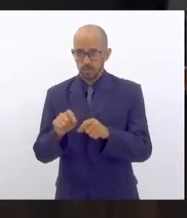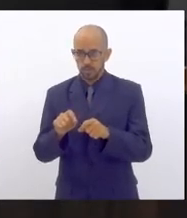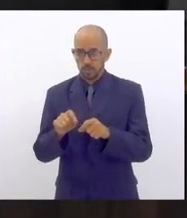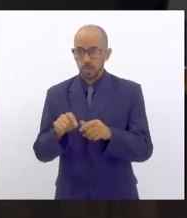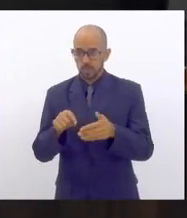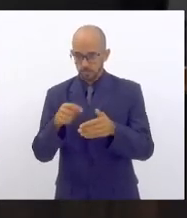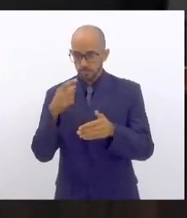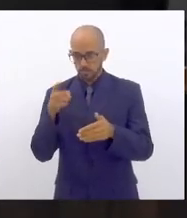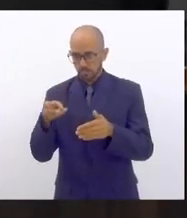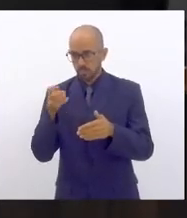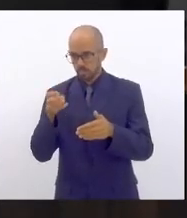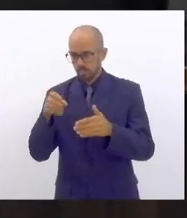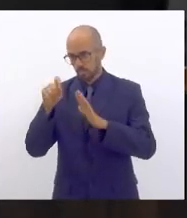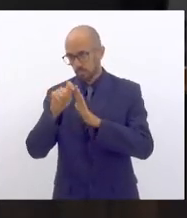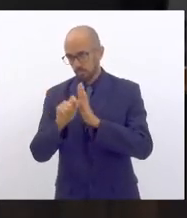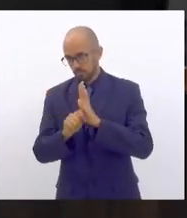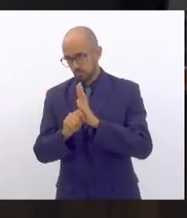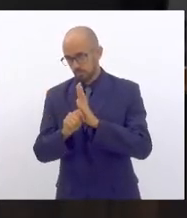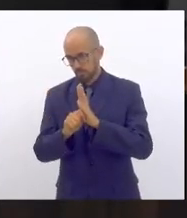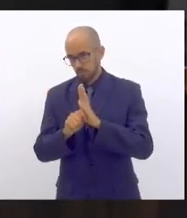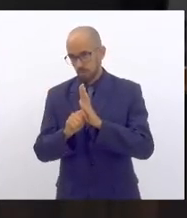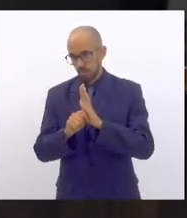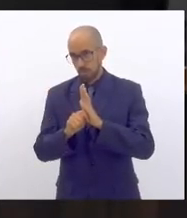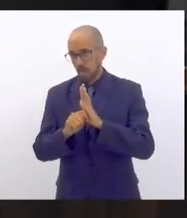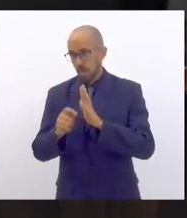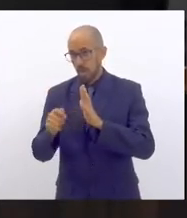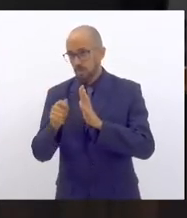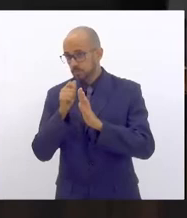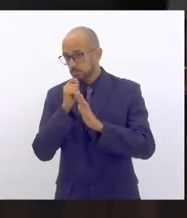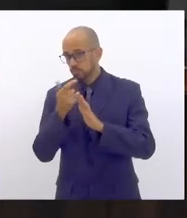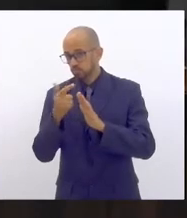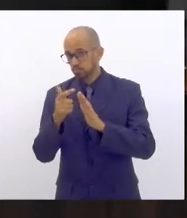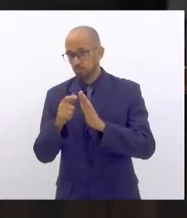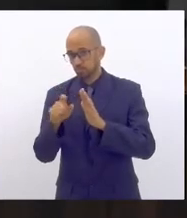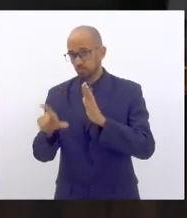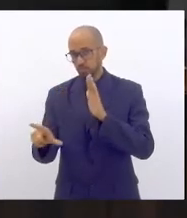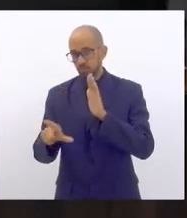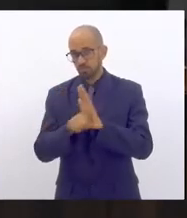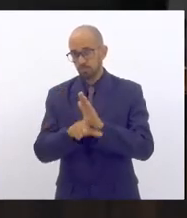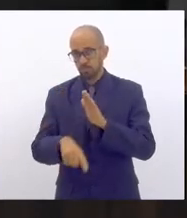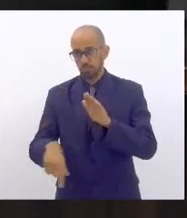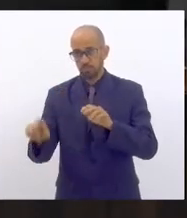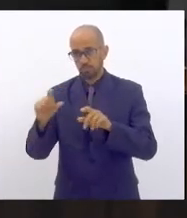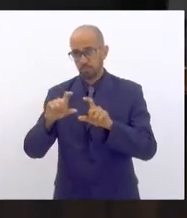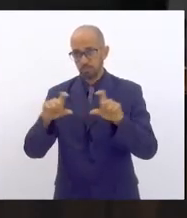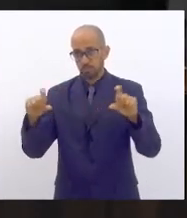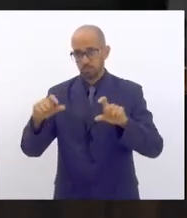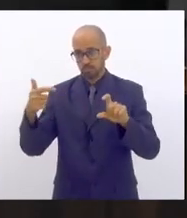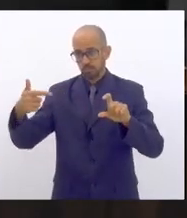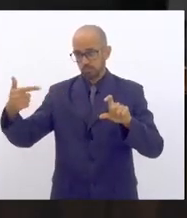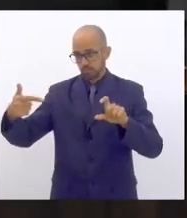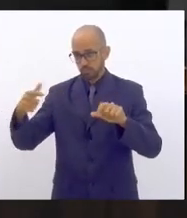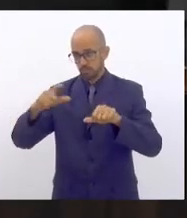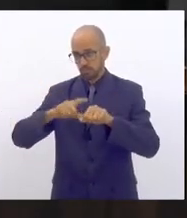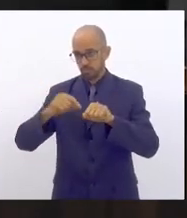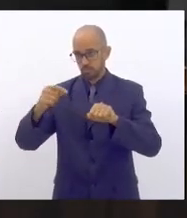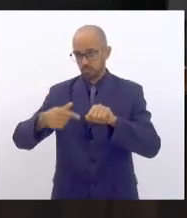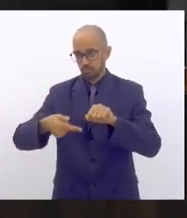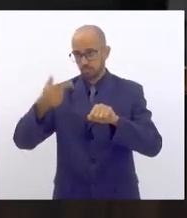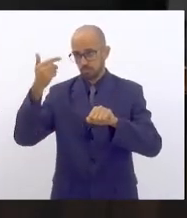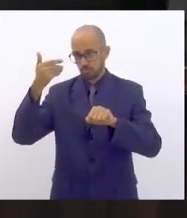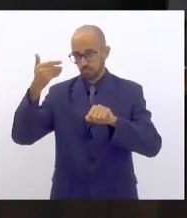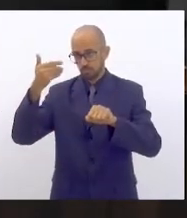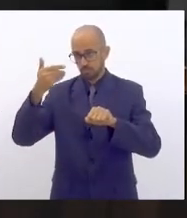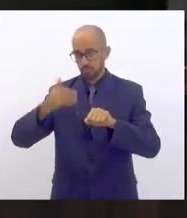4. 4º. Quanto não for editado a lei que trata o parágrafo 2º do artigo anterior e realizado o concurso público